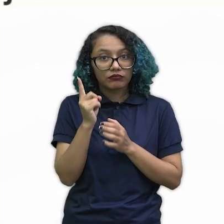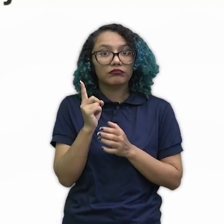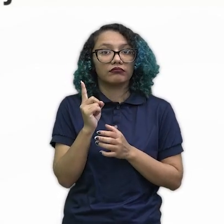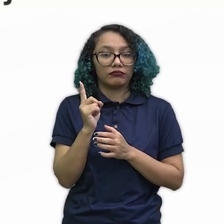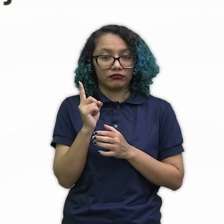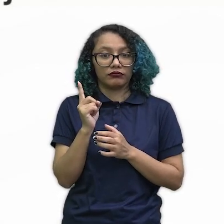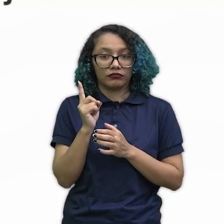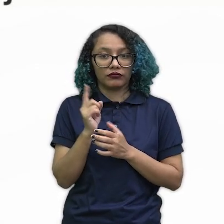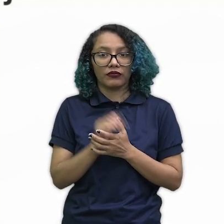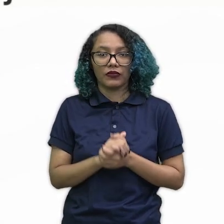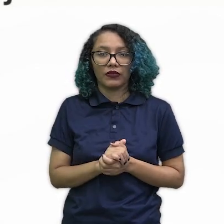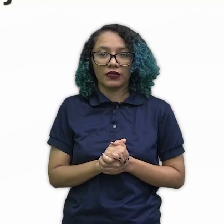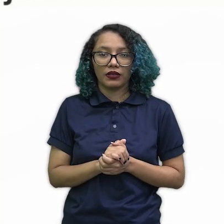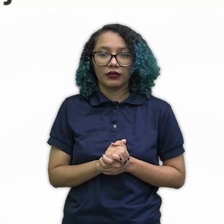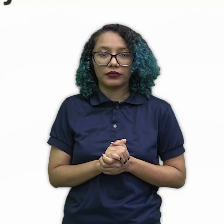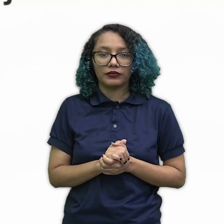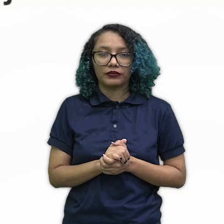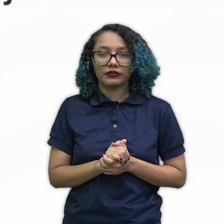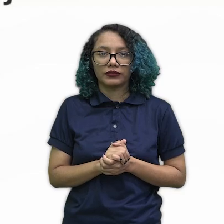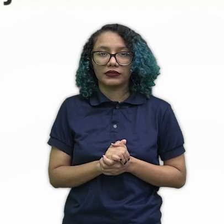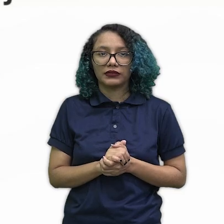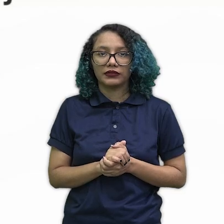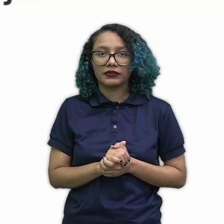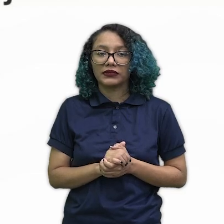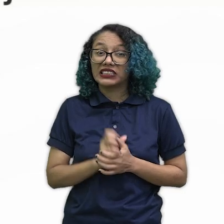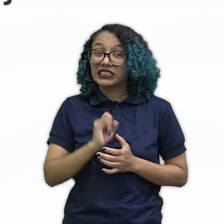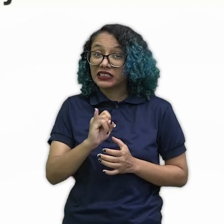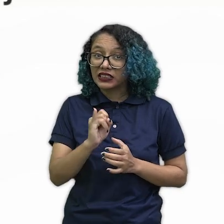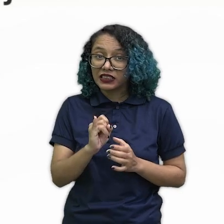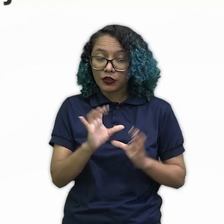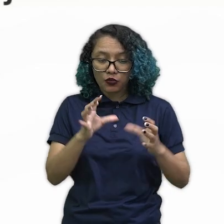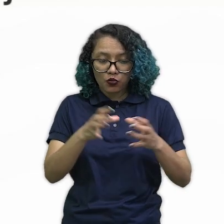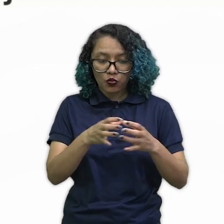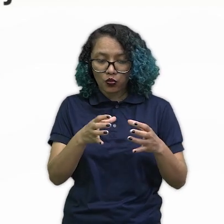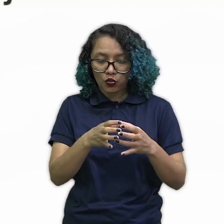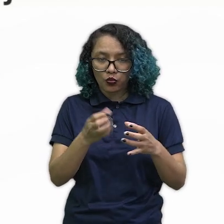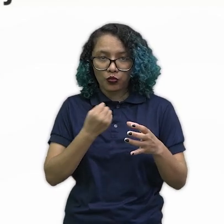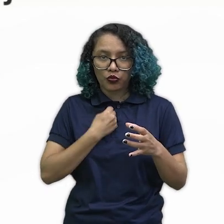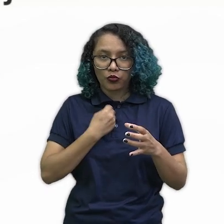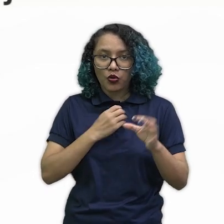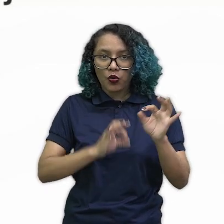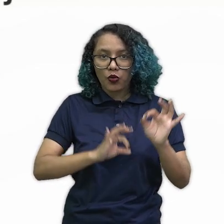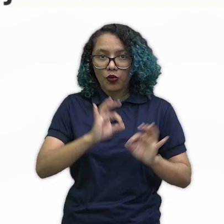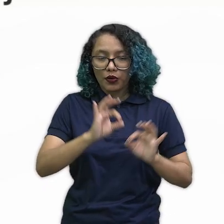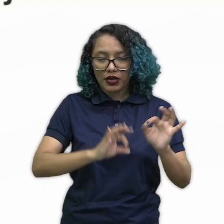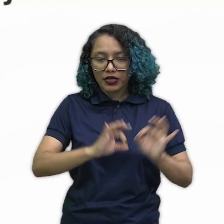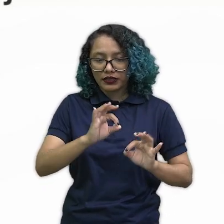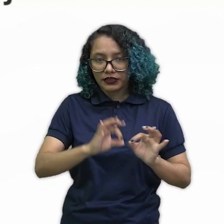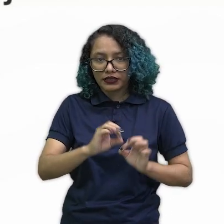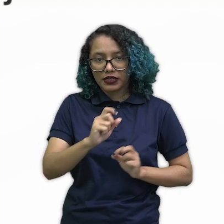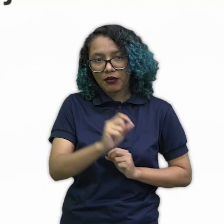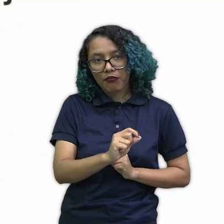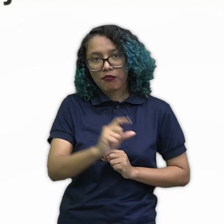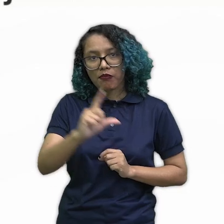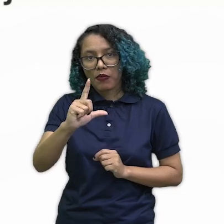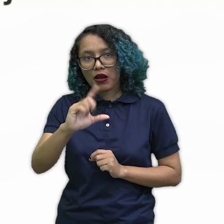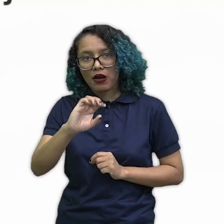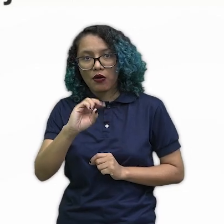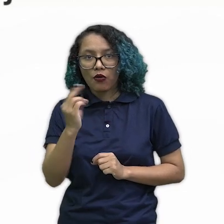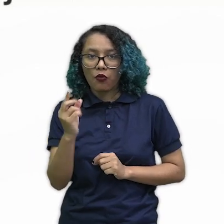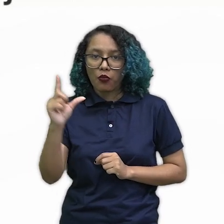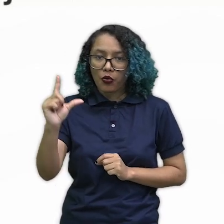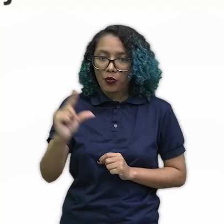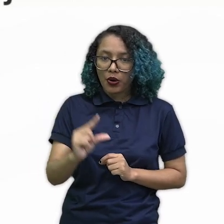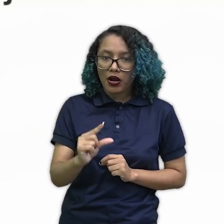aqui. Toda vez que você colocar um conjunto de valores em ordem crescente ou em ordem